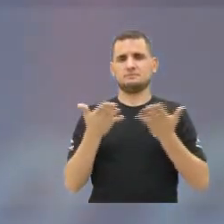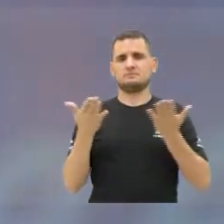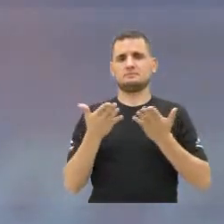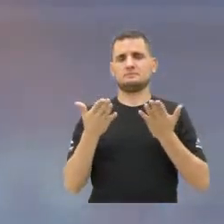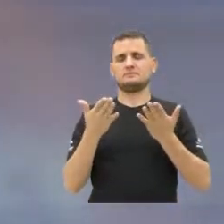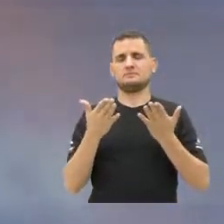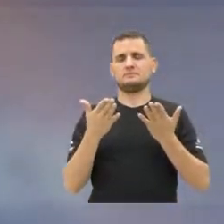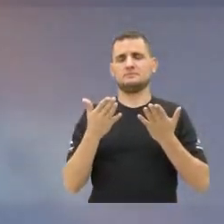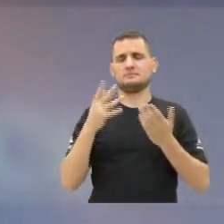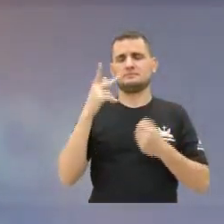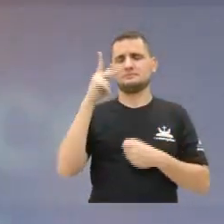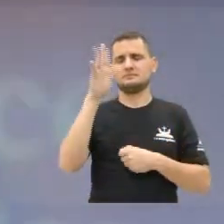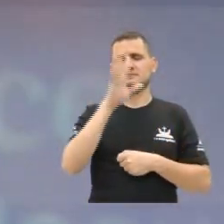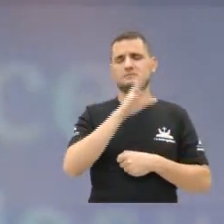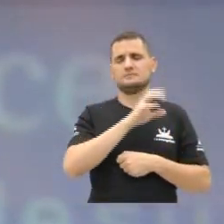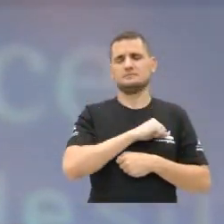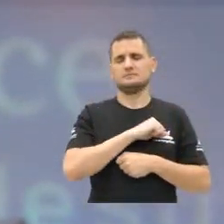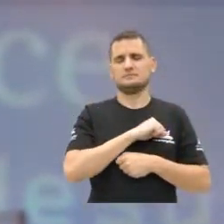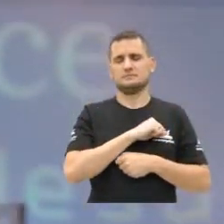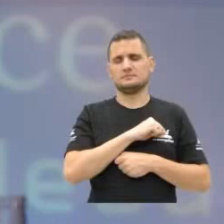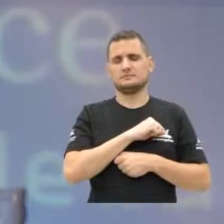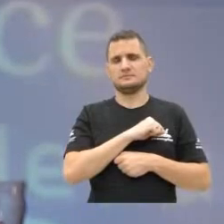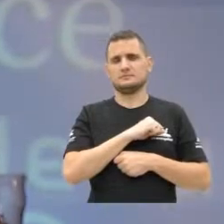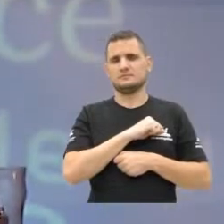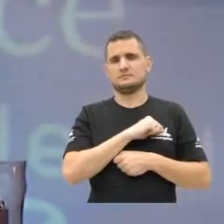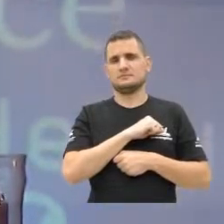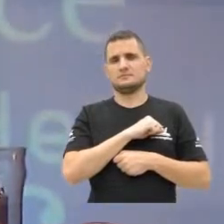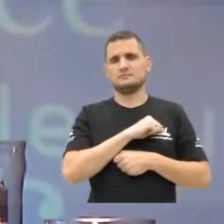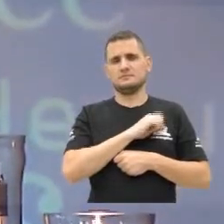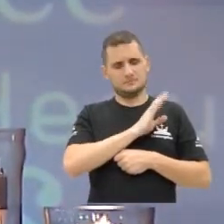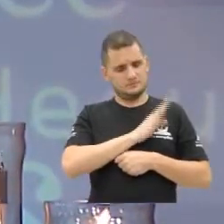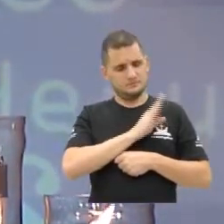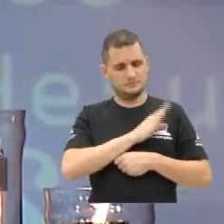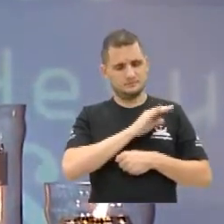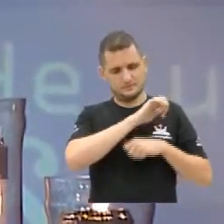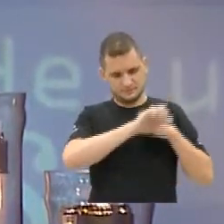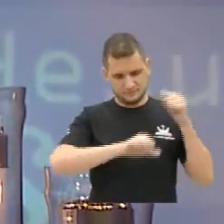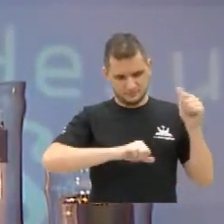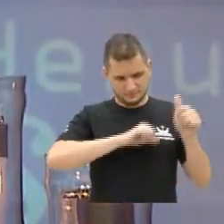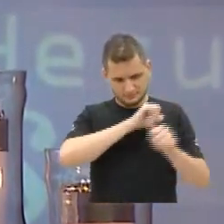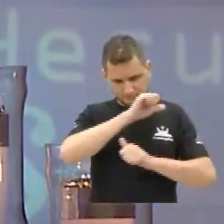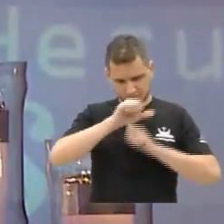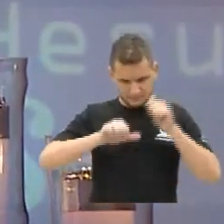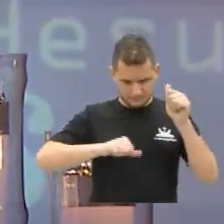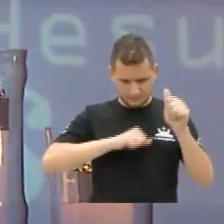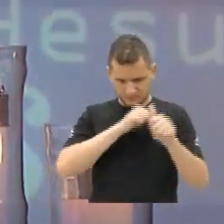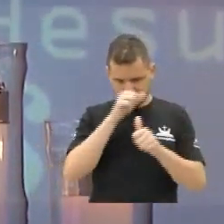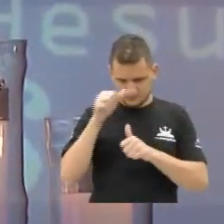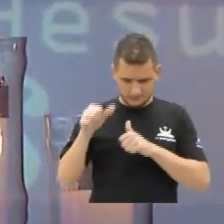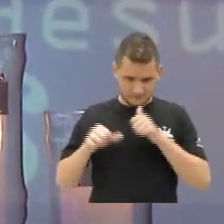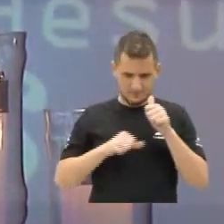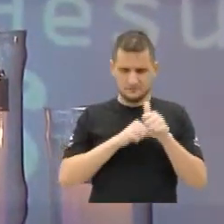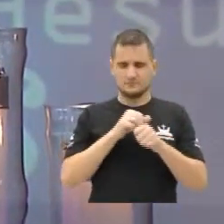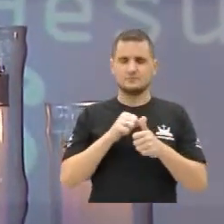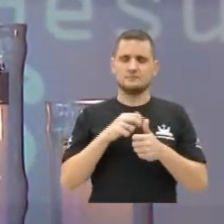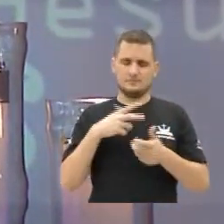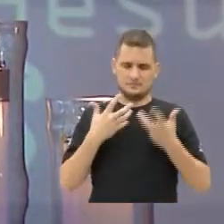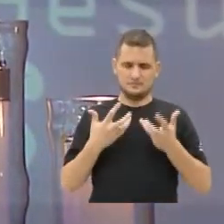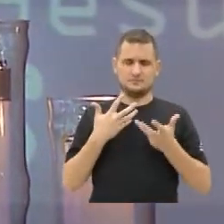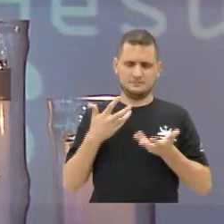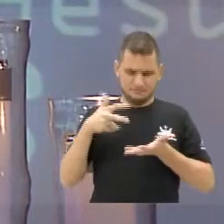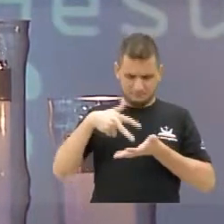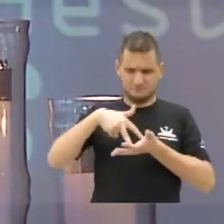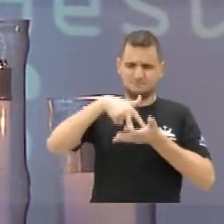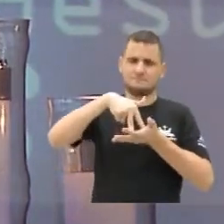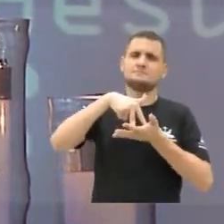do teu amor. Renovar meu coração. Me levantar.